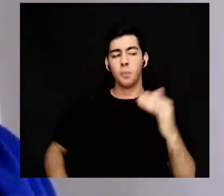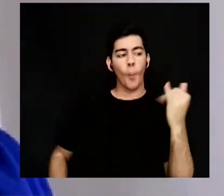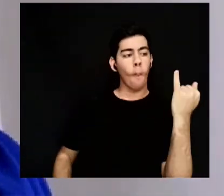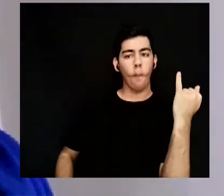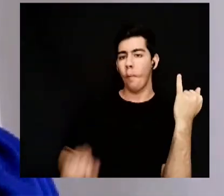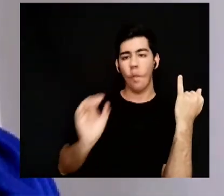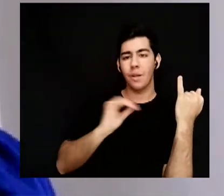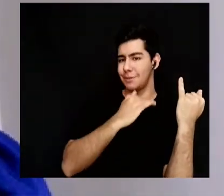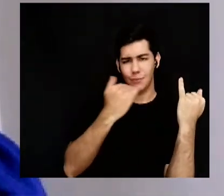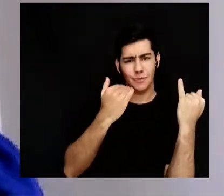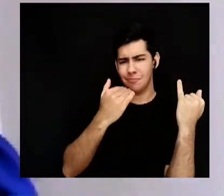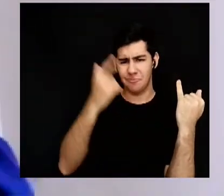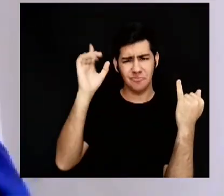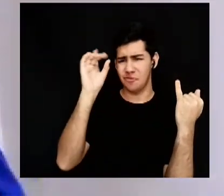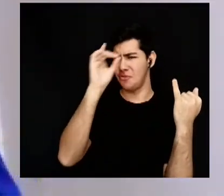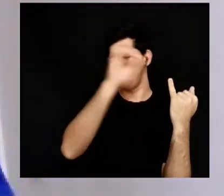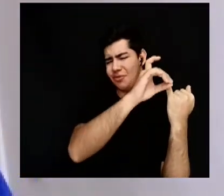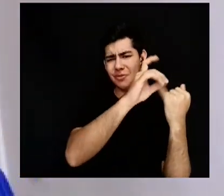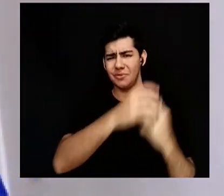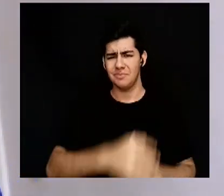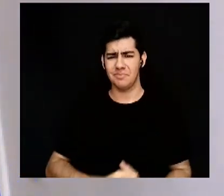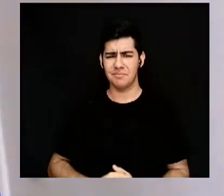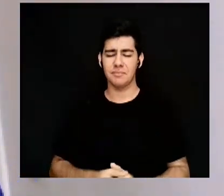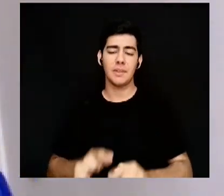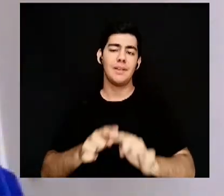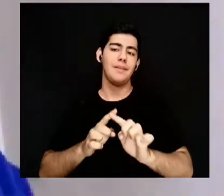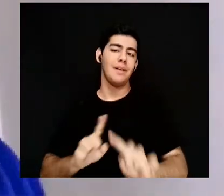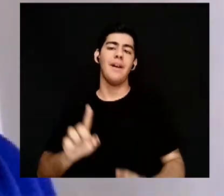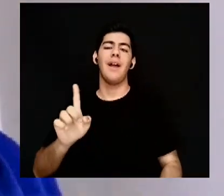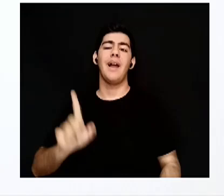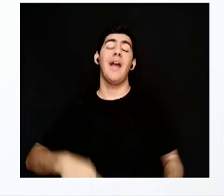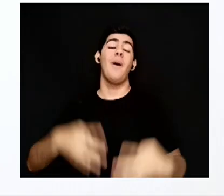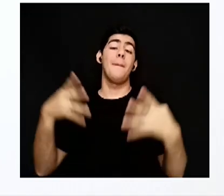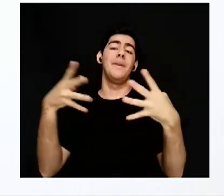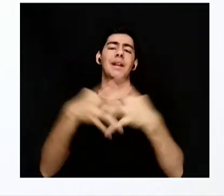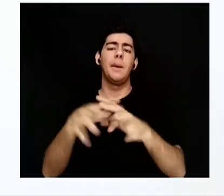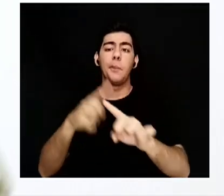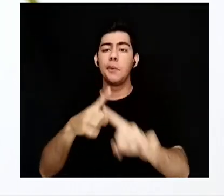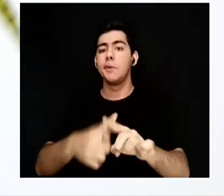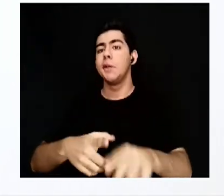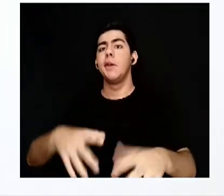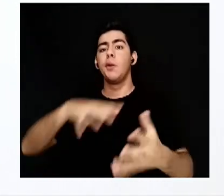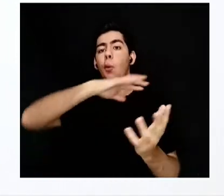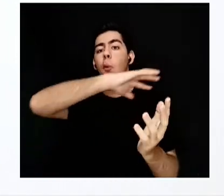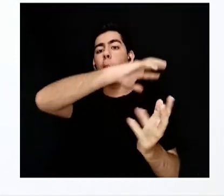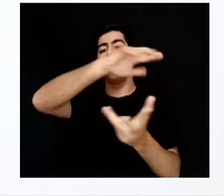assim, é preocupante. O porquê aumentou a obesidade no mundo, né? E principalmente no Brasil.